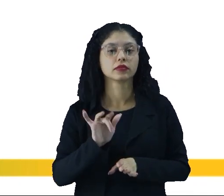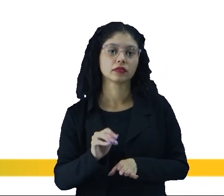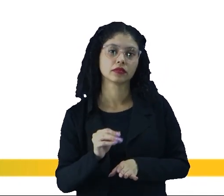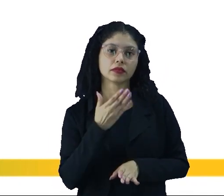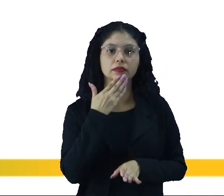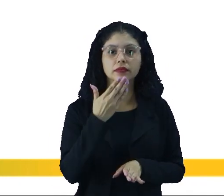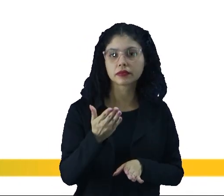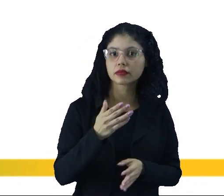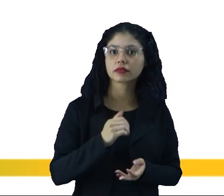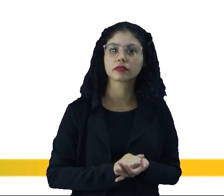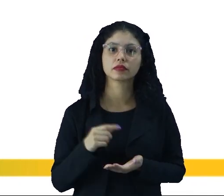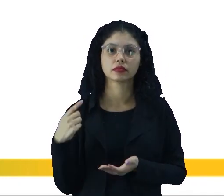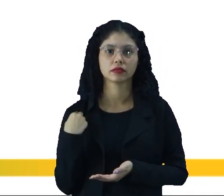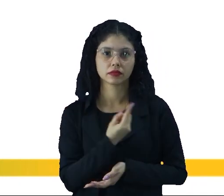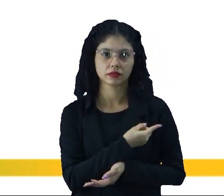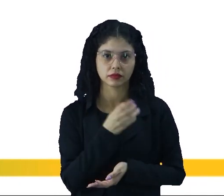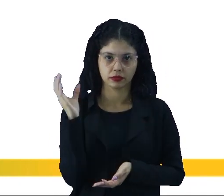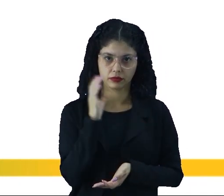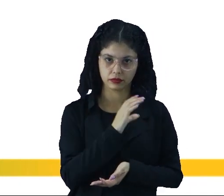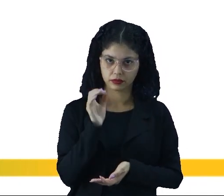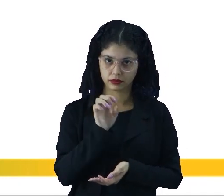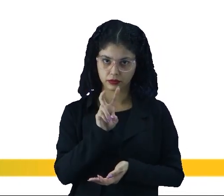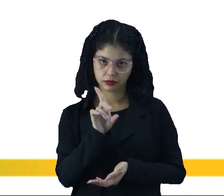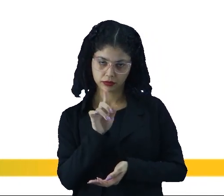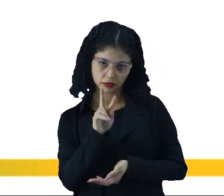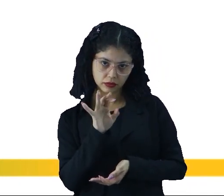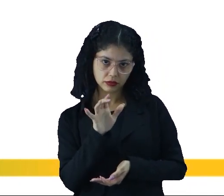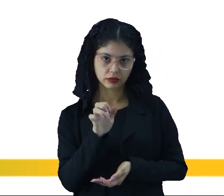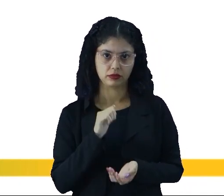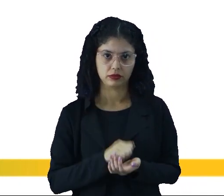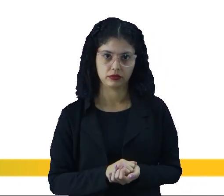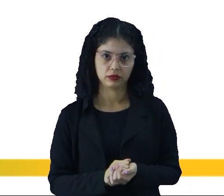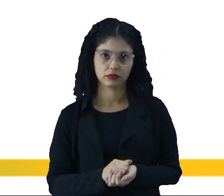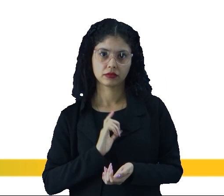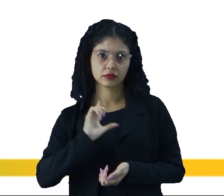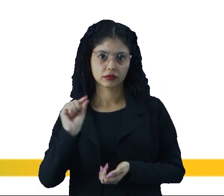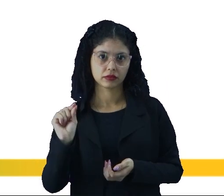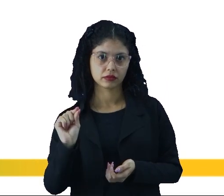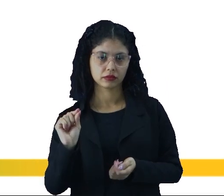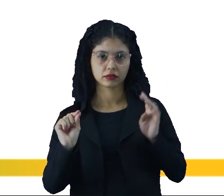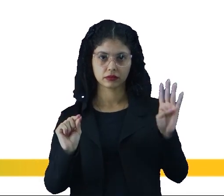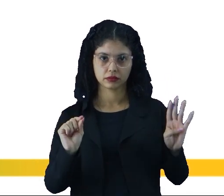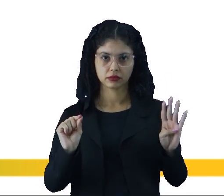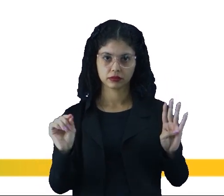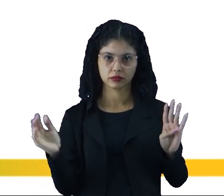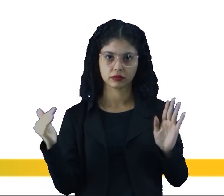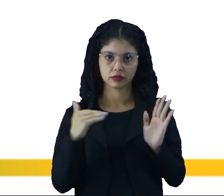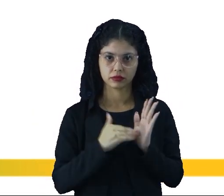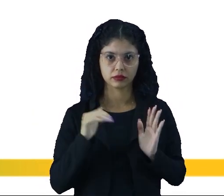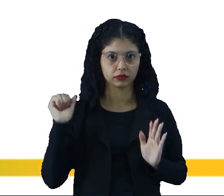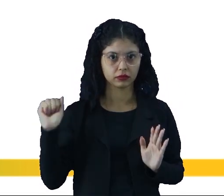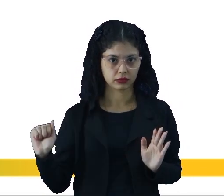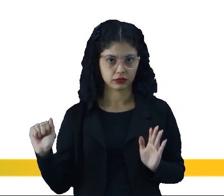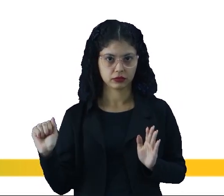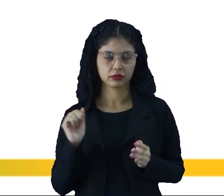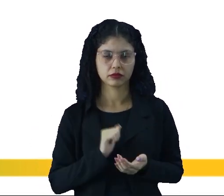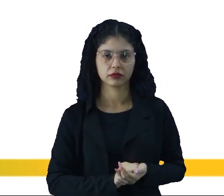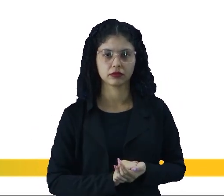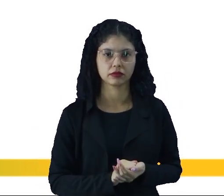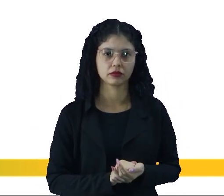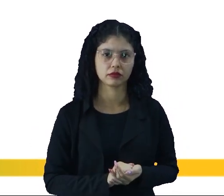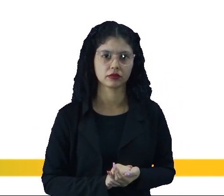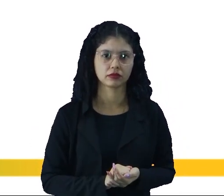Ele está pedindo aqui para nós a velocidade do projétil que sai do canhão B para poder atingir o canhão